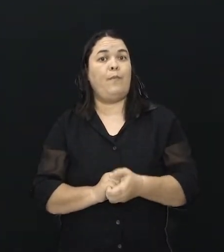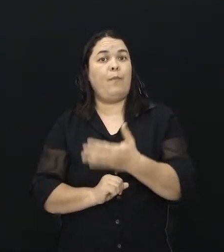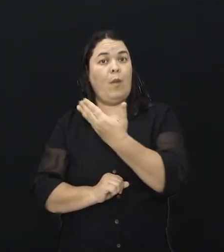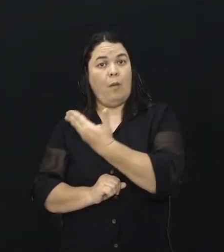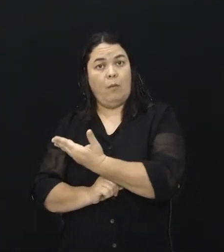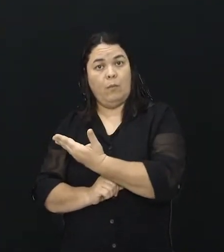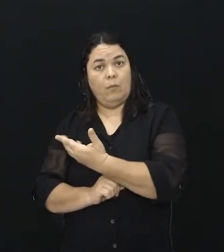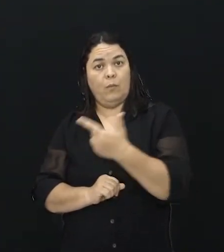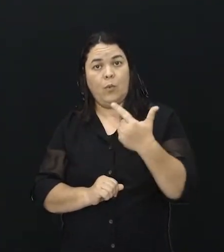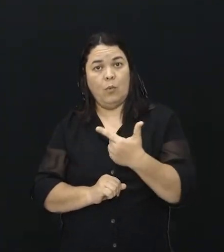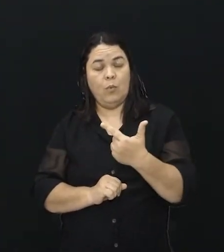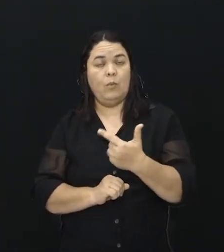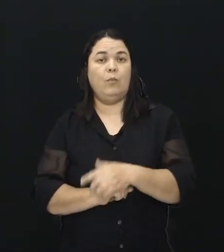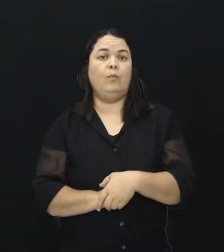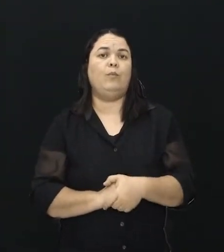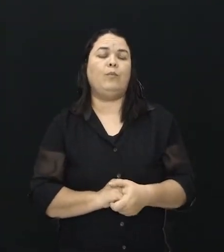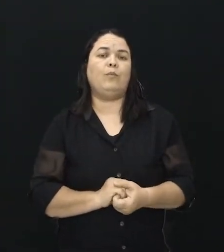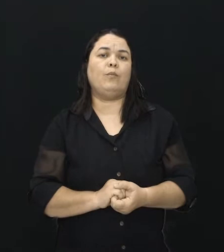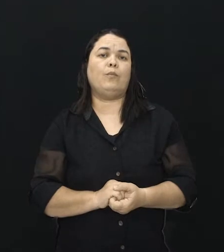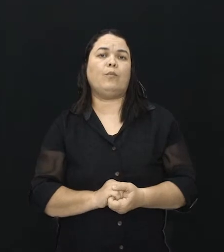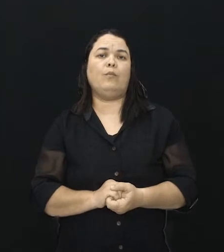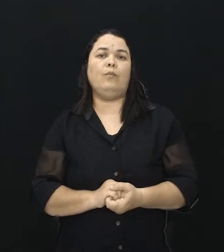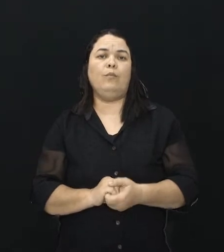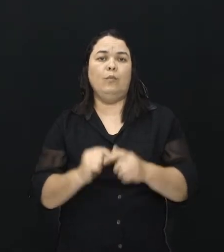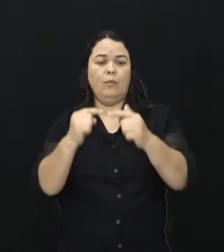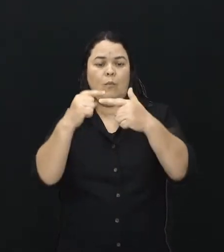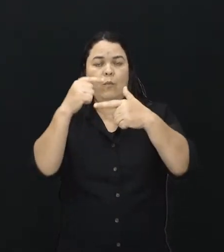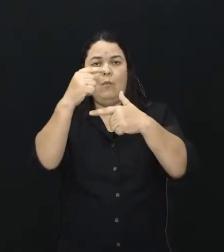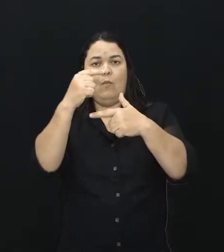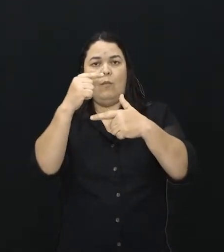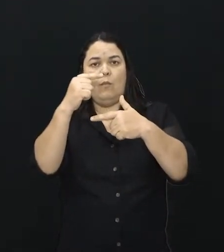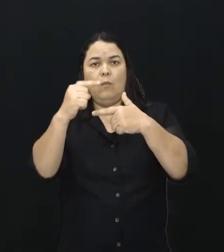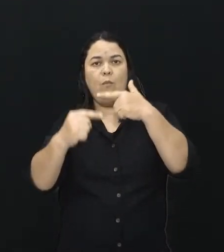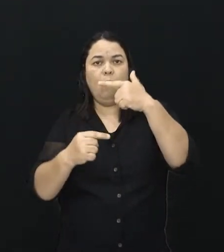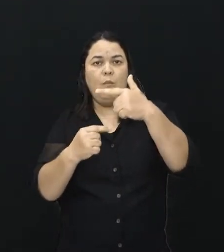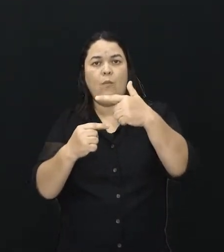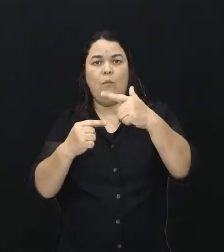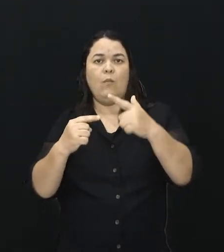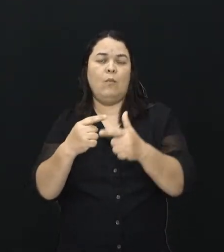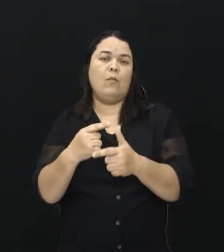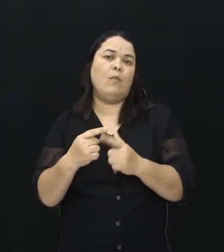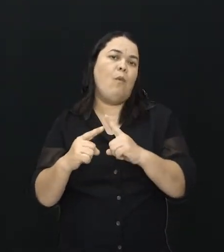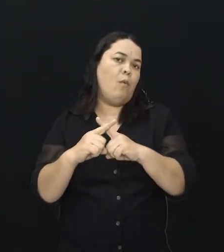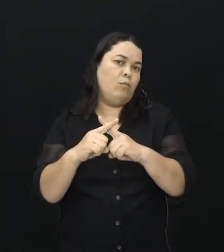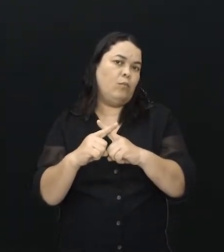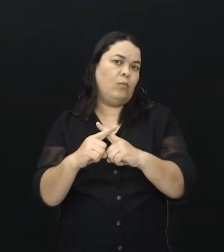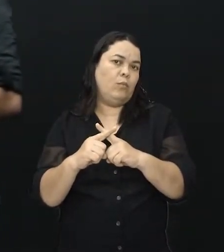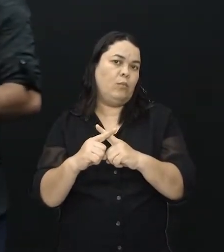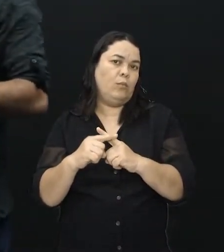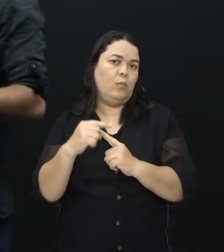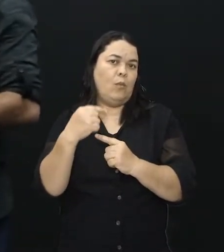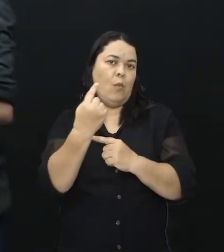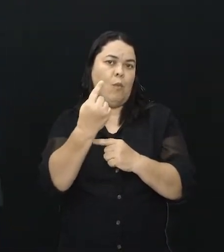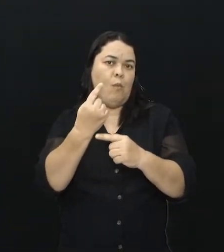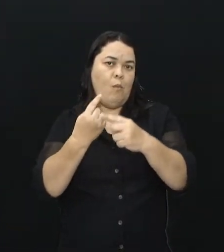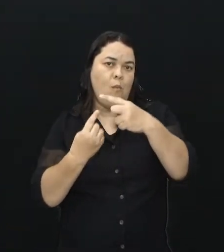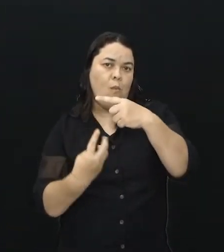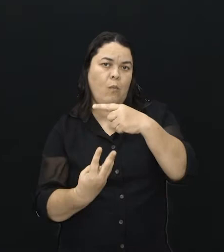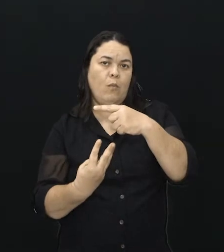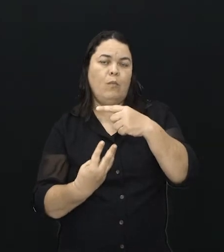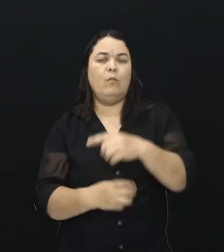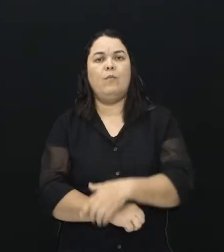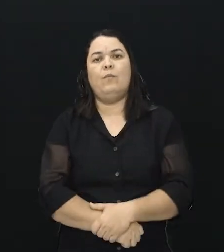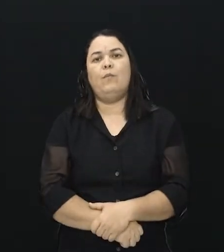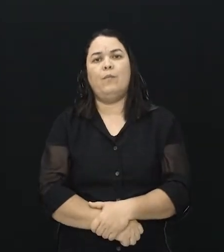na segunda parte. Na segunda parte seria inverso a 3, eu vou multiplicar por 1 sobre 3. Assim